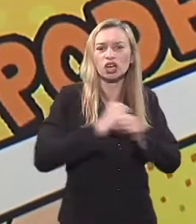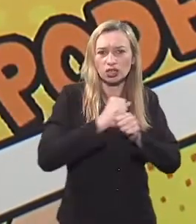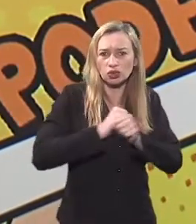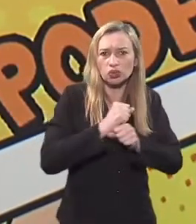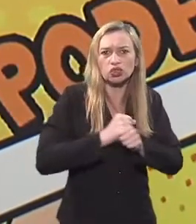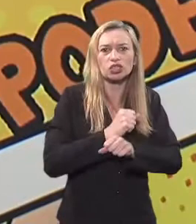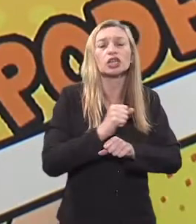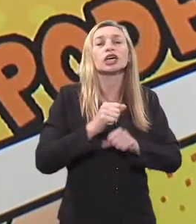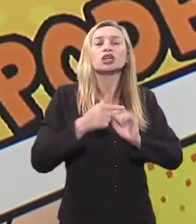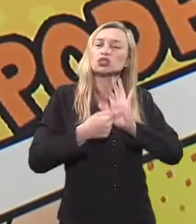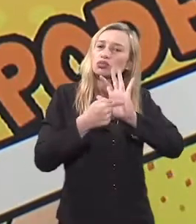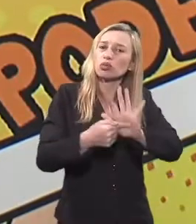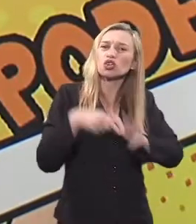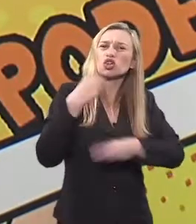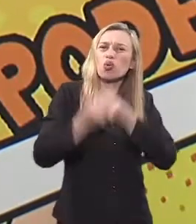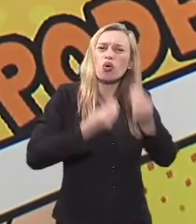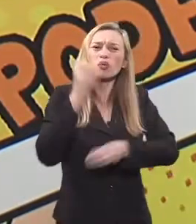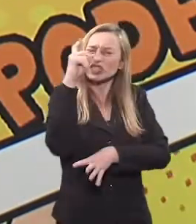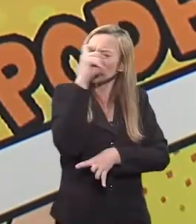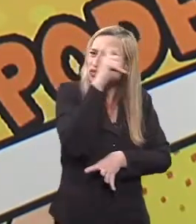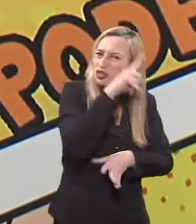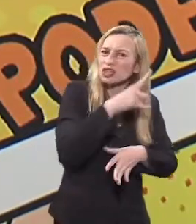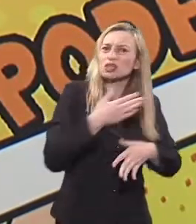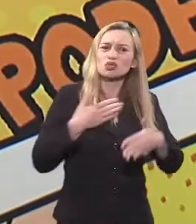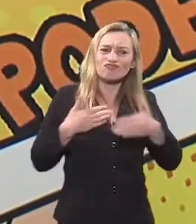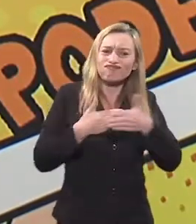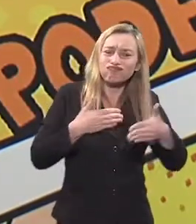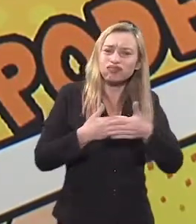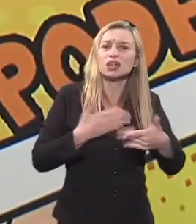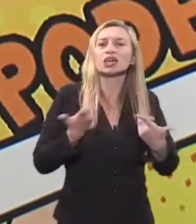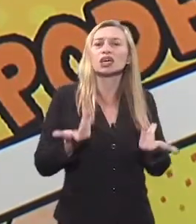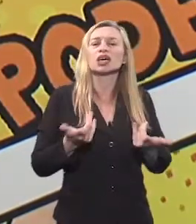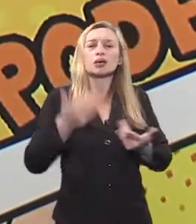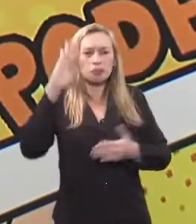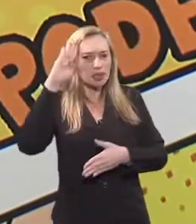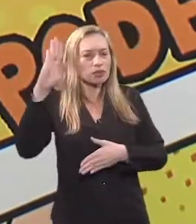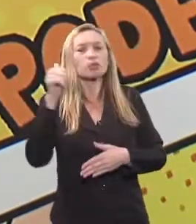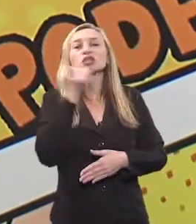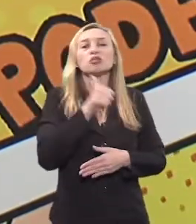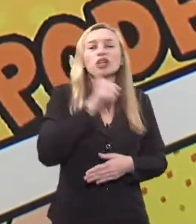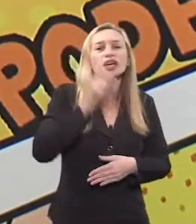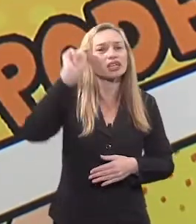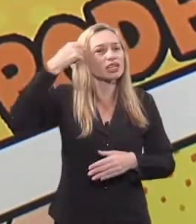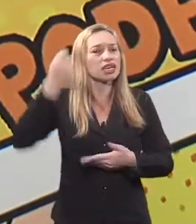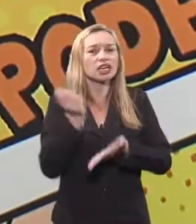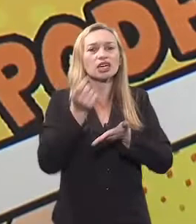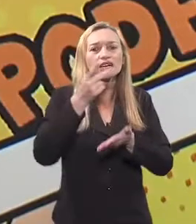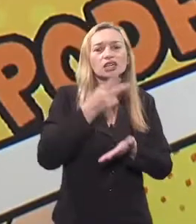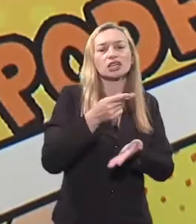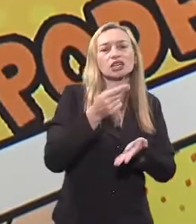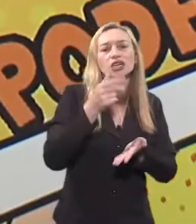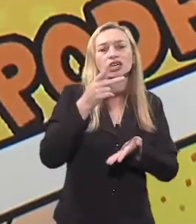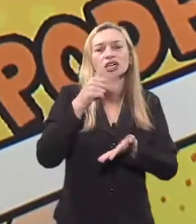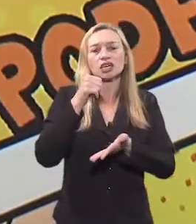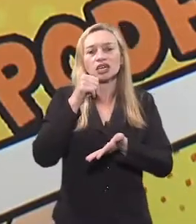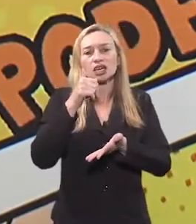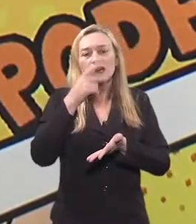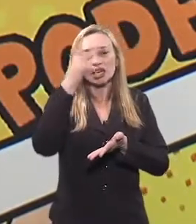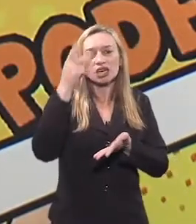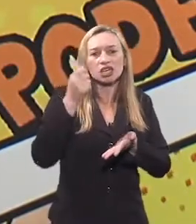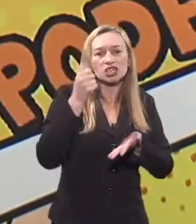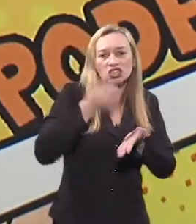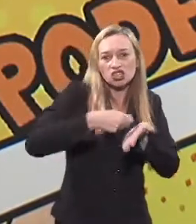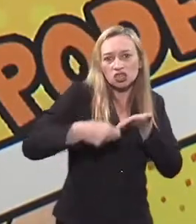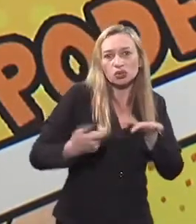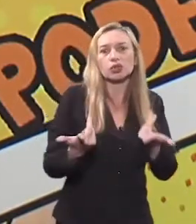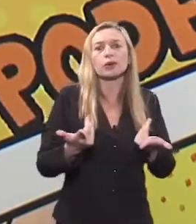anos. Né? Isso demonstra como é difícil a ascensão, principalmente da mulher negra escritora, a esse